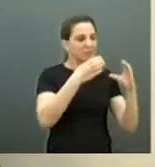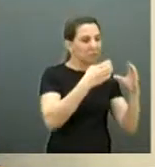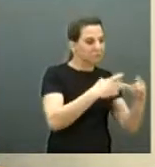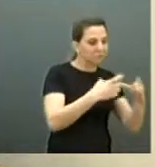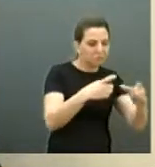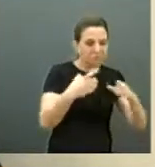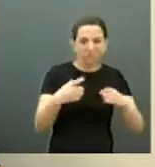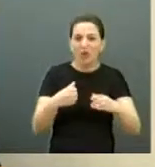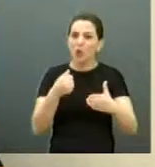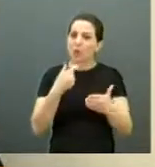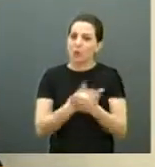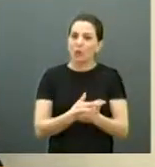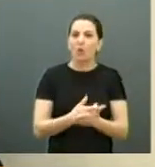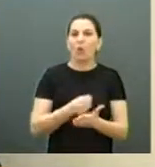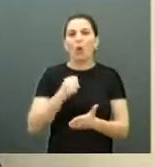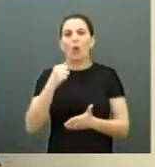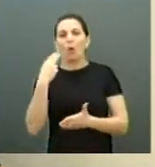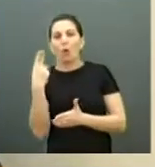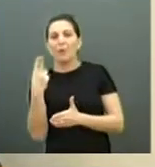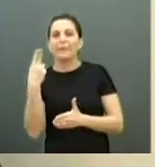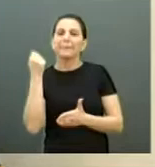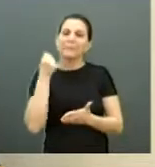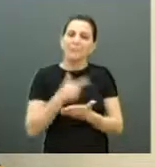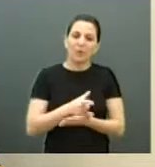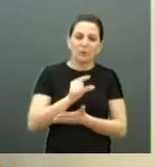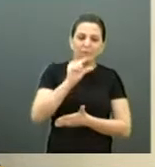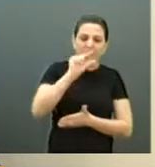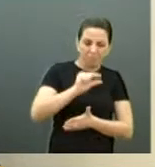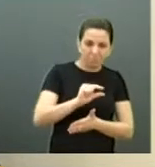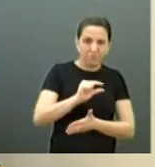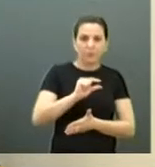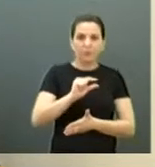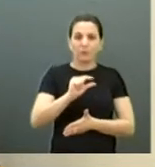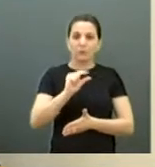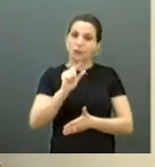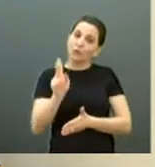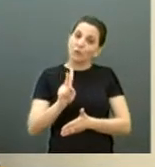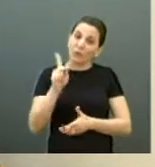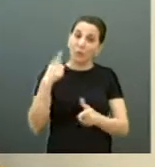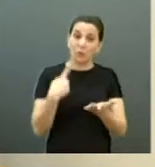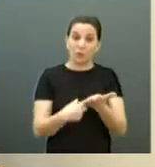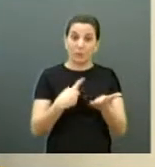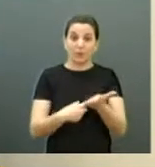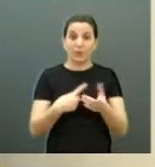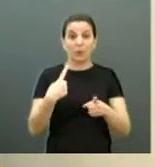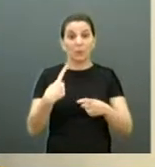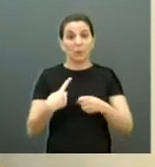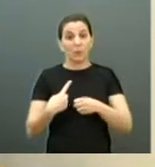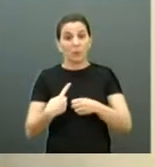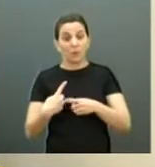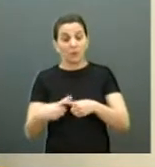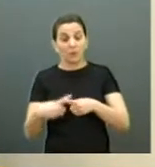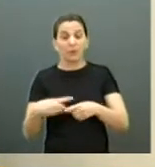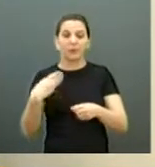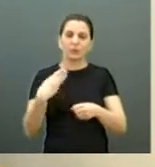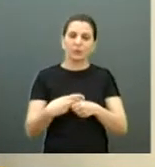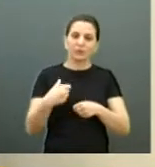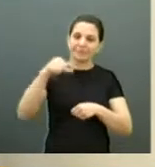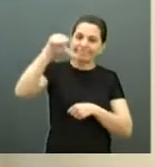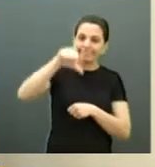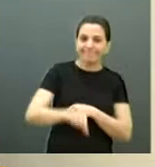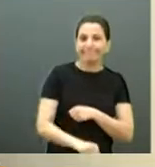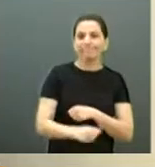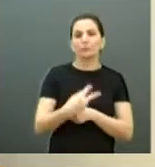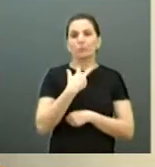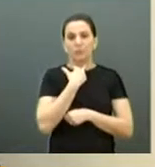se pagou um valor inferior ao que deveria ter sido pago porque o município não pode ser prejudicado a informação